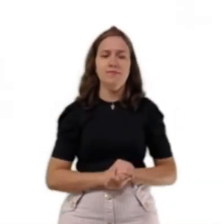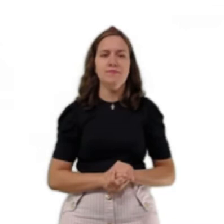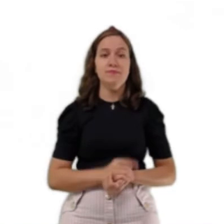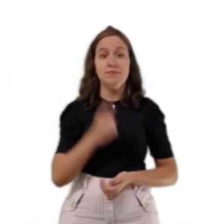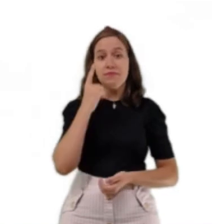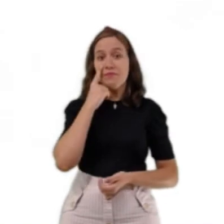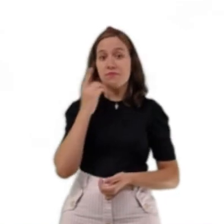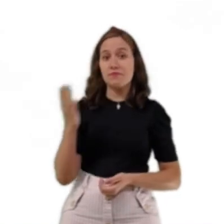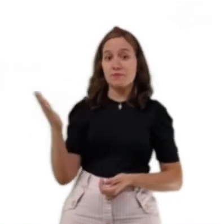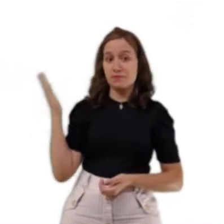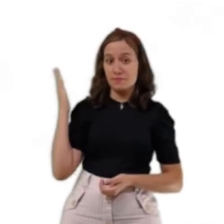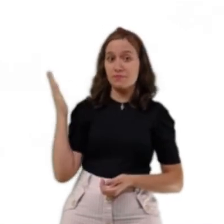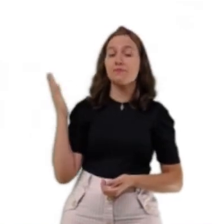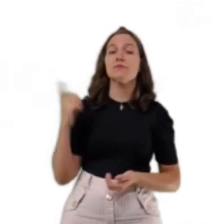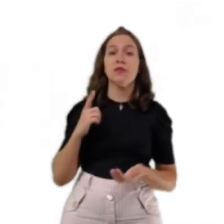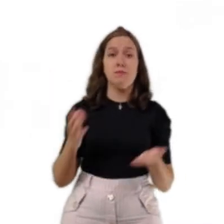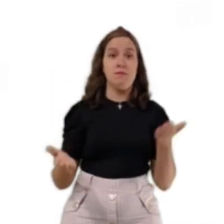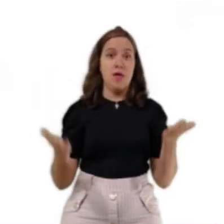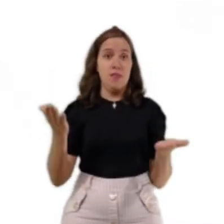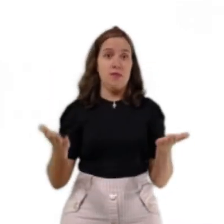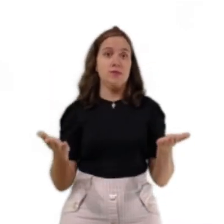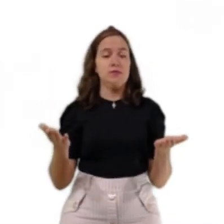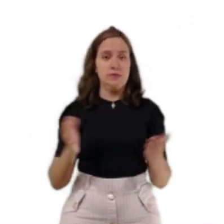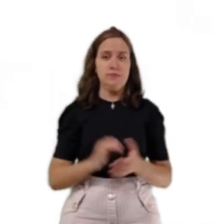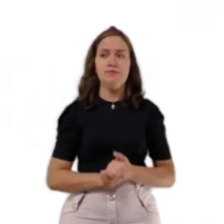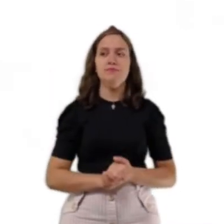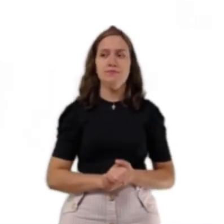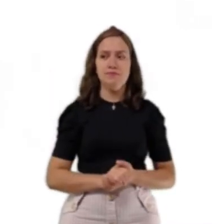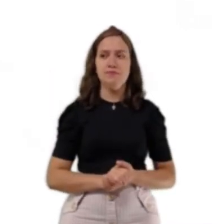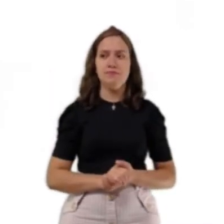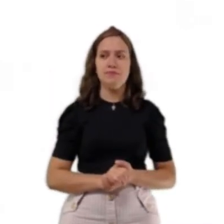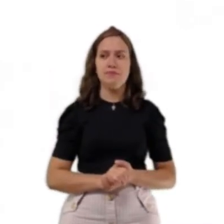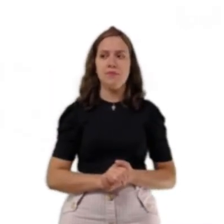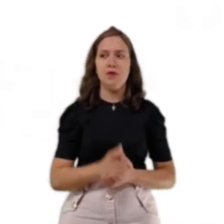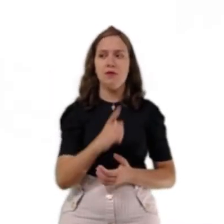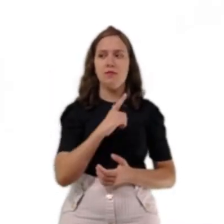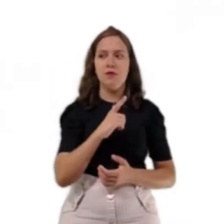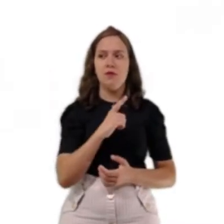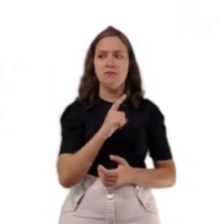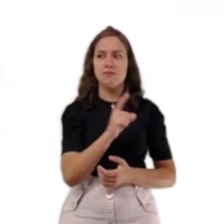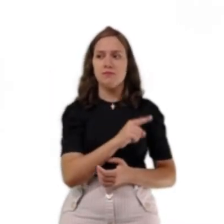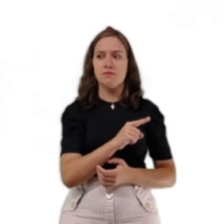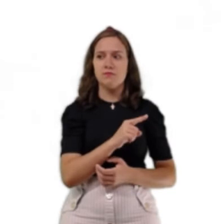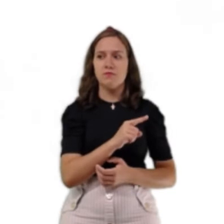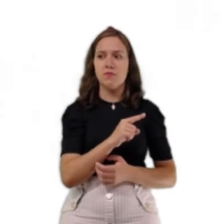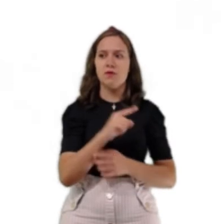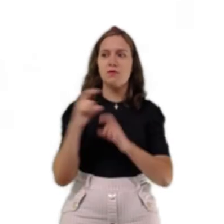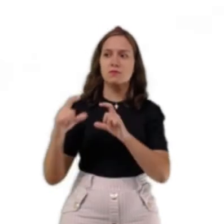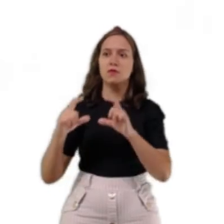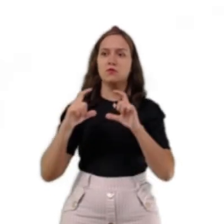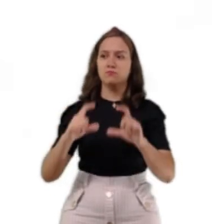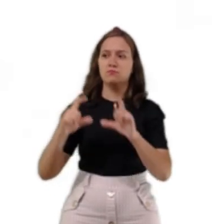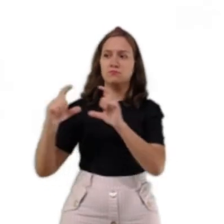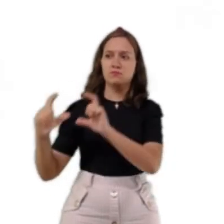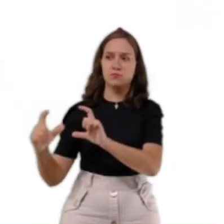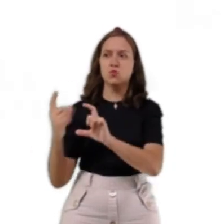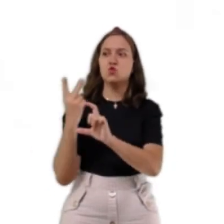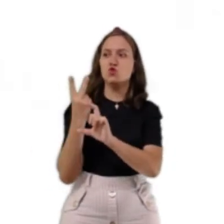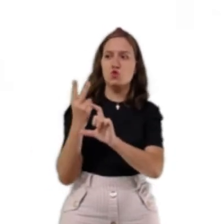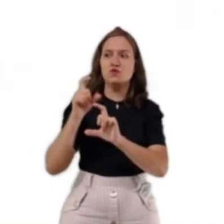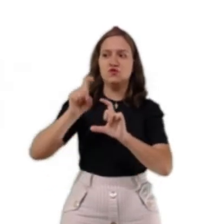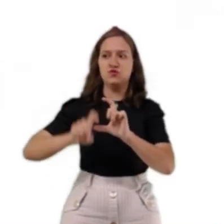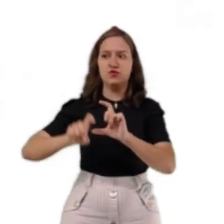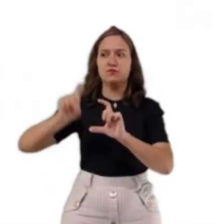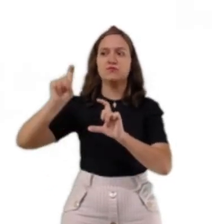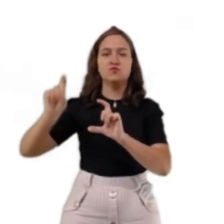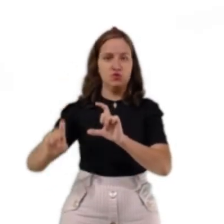eu tenho uma balança de dois pratos onde do lado esquerdo eu tenho duas caixinhas com valor x e do